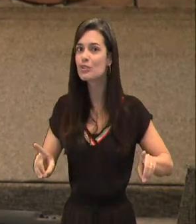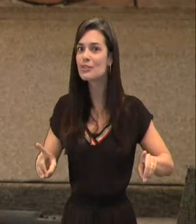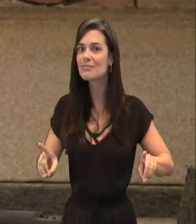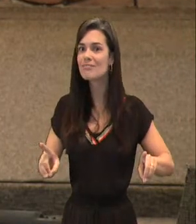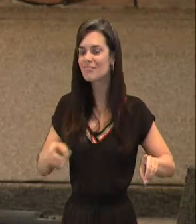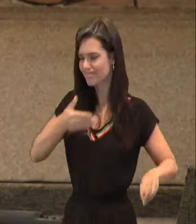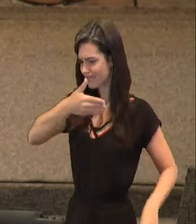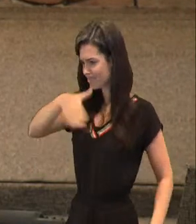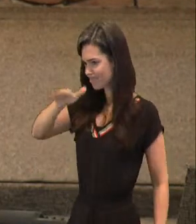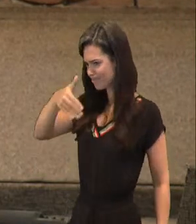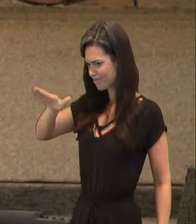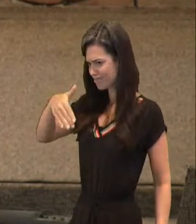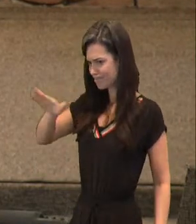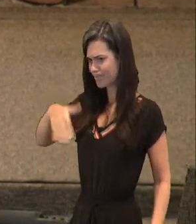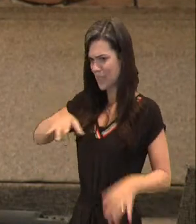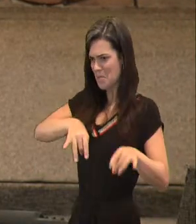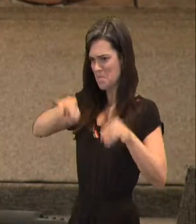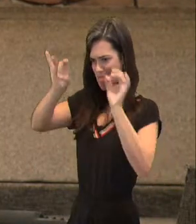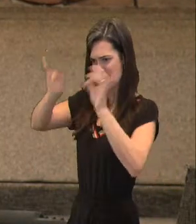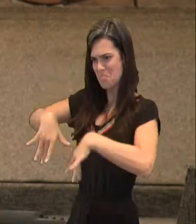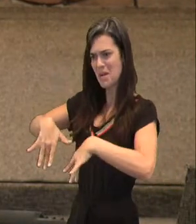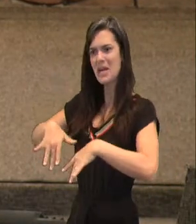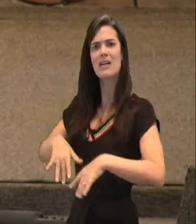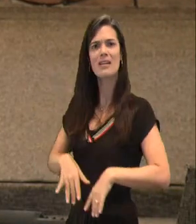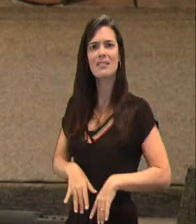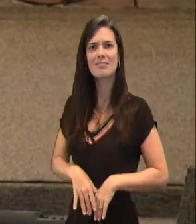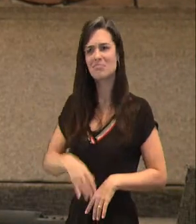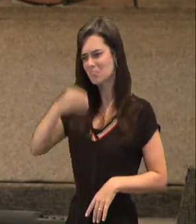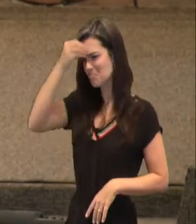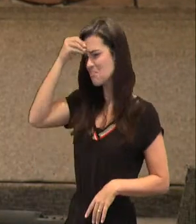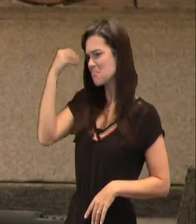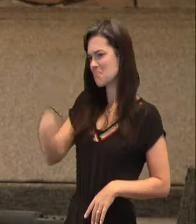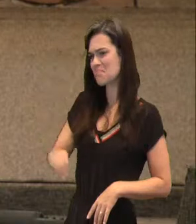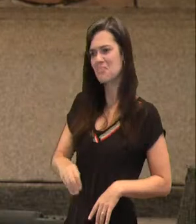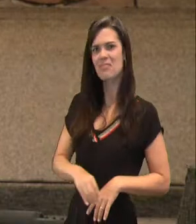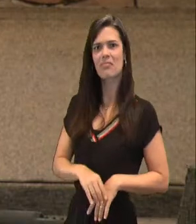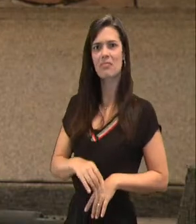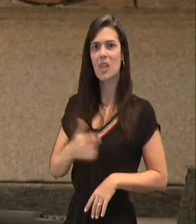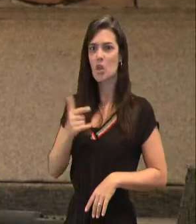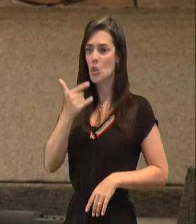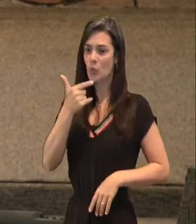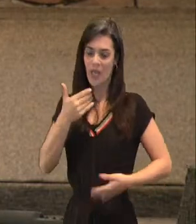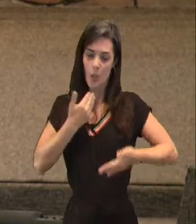Deixar ir, abandonar, desistir, não guardar.